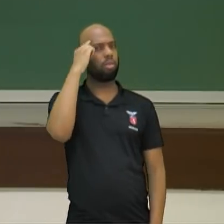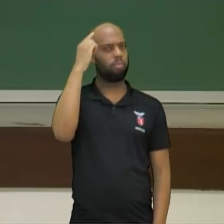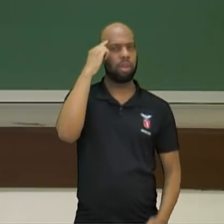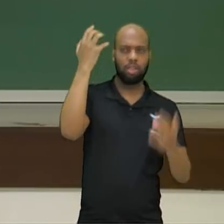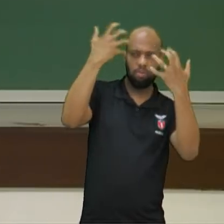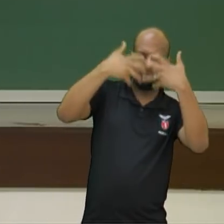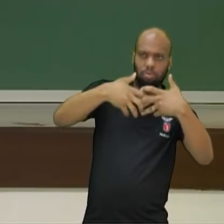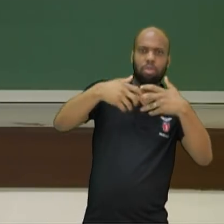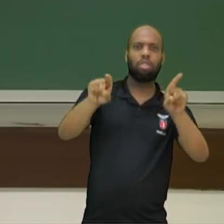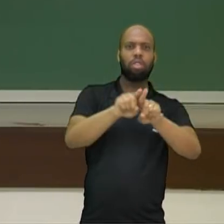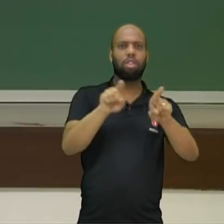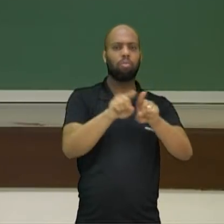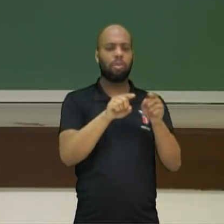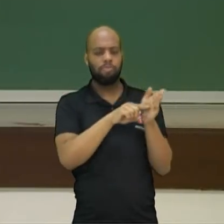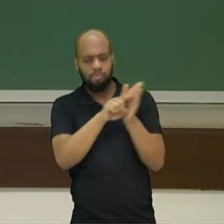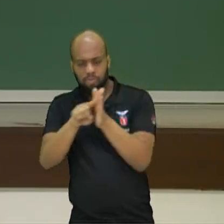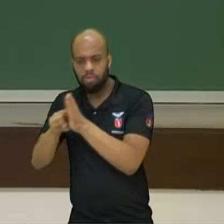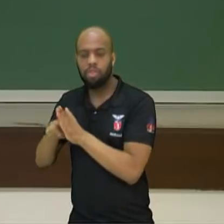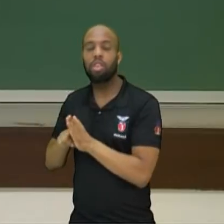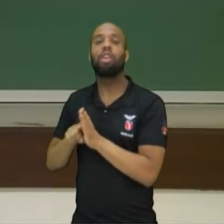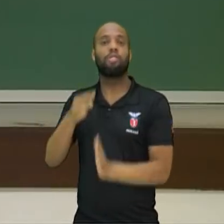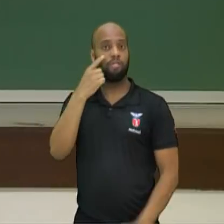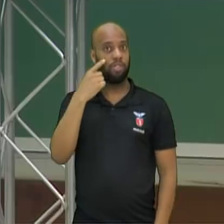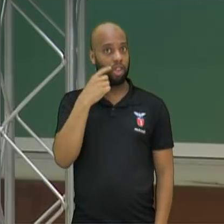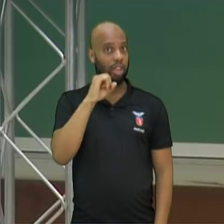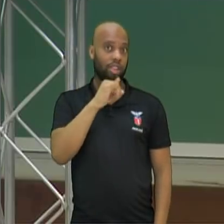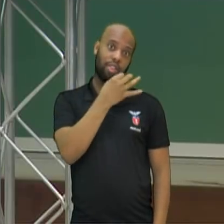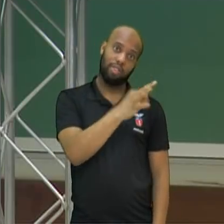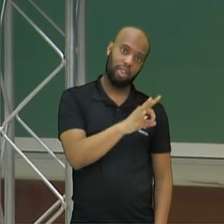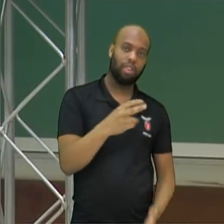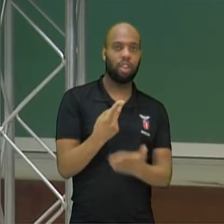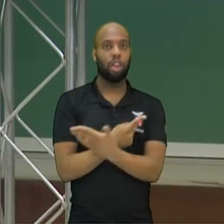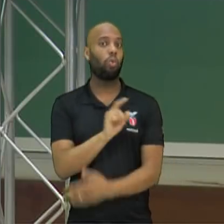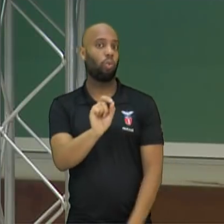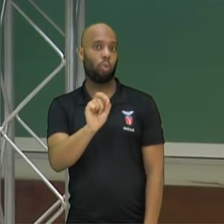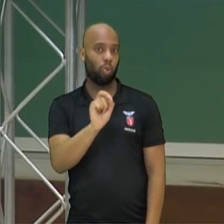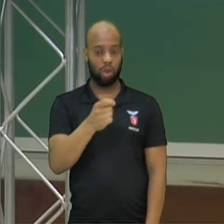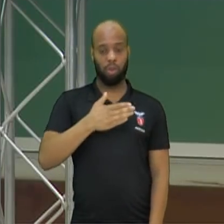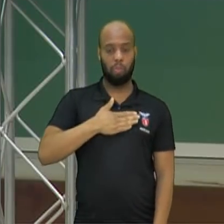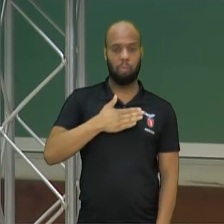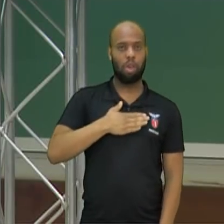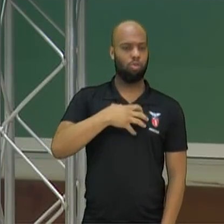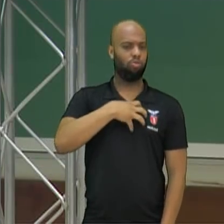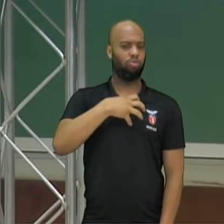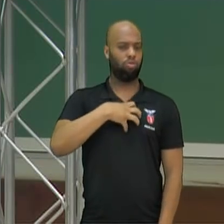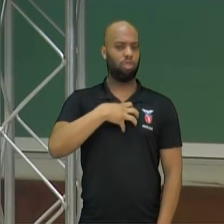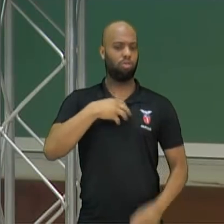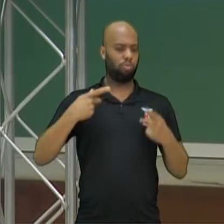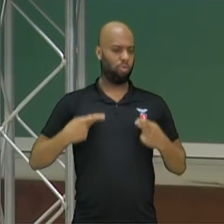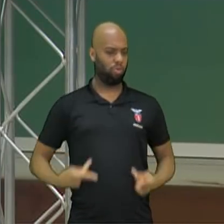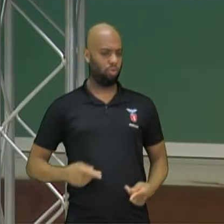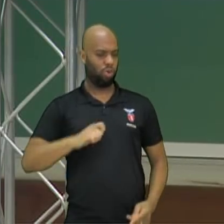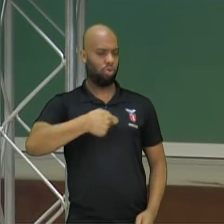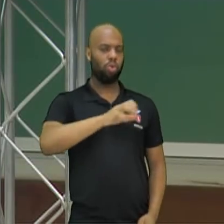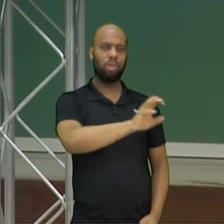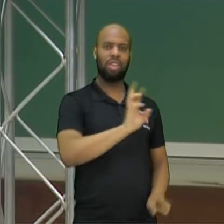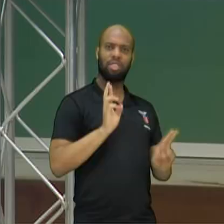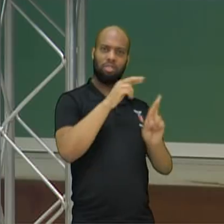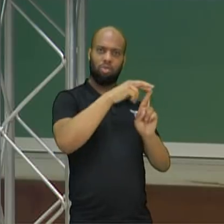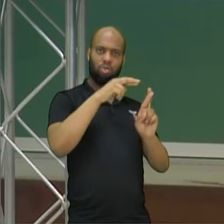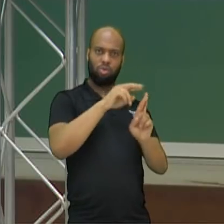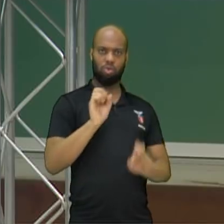refletir, buscar dados para verificar ali o certo e o errado, a minha posição com referencial ao